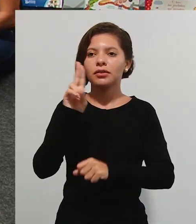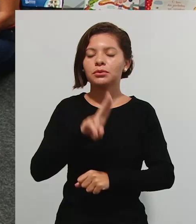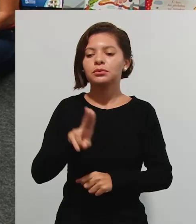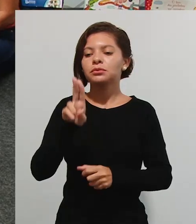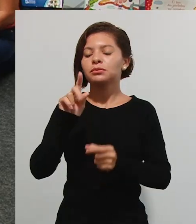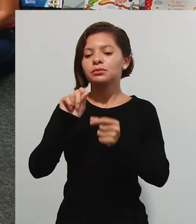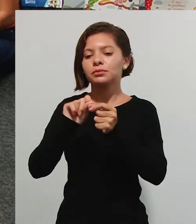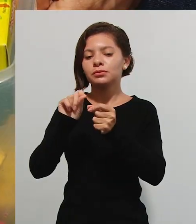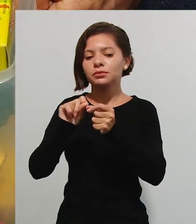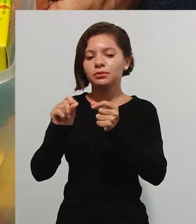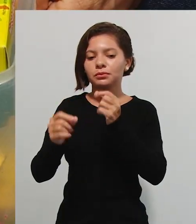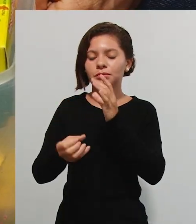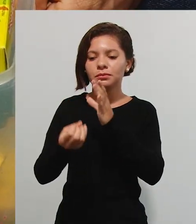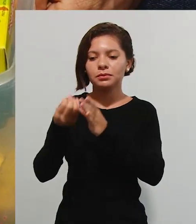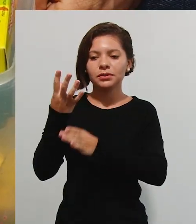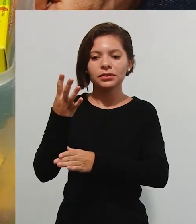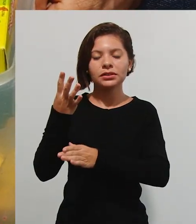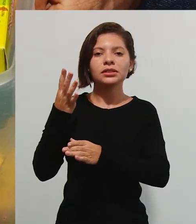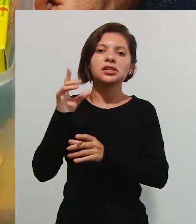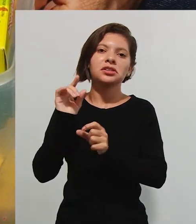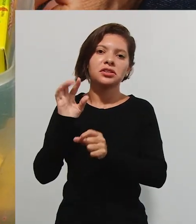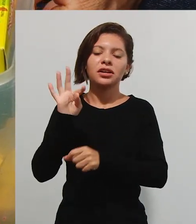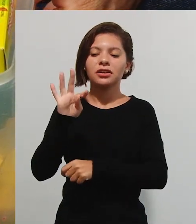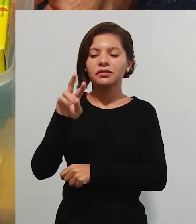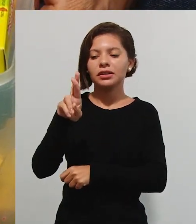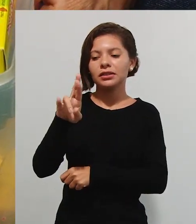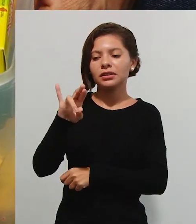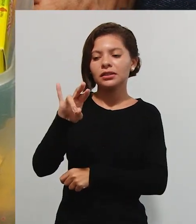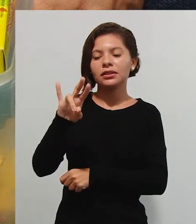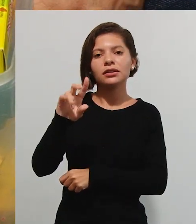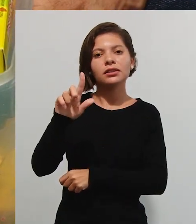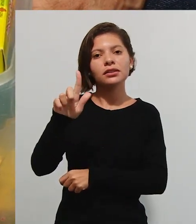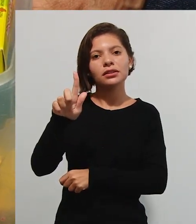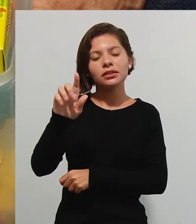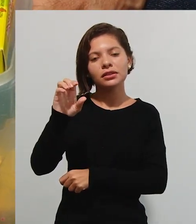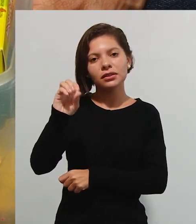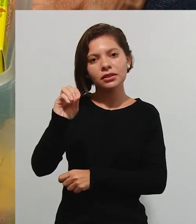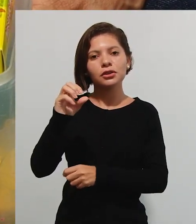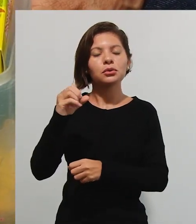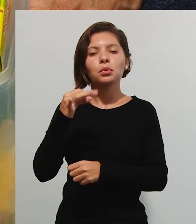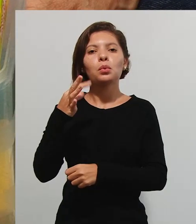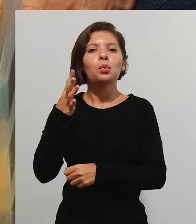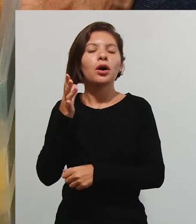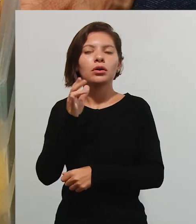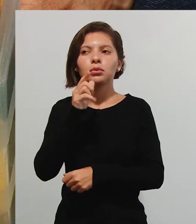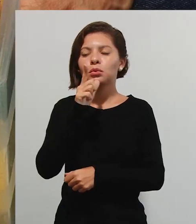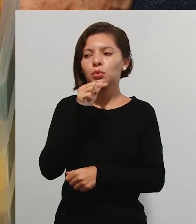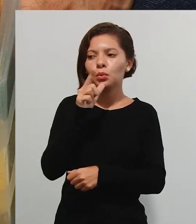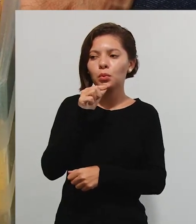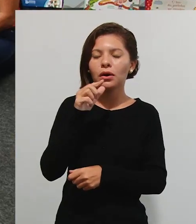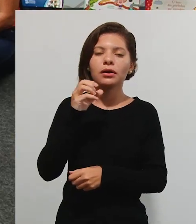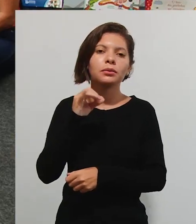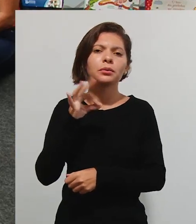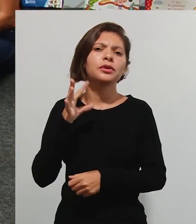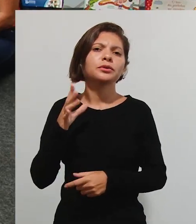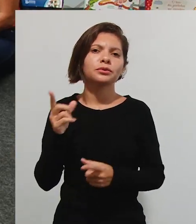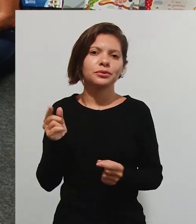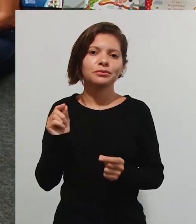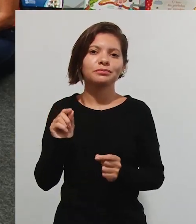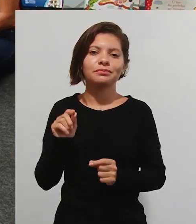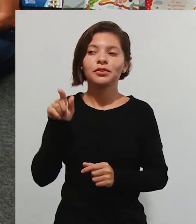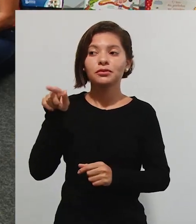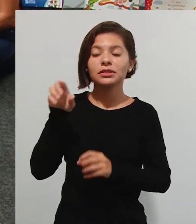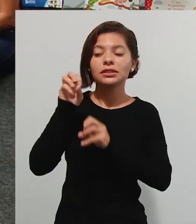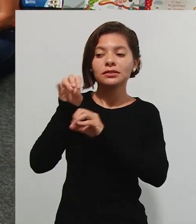fazer a massinha, por exemplo, uma massinha que vai trigo, por exemplo, né? Sim. Quanto de trigo, quanto de água, né?